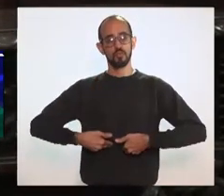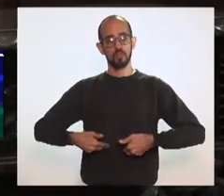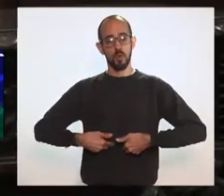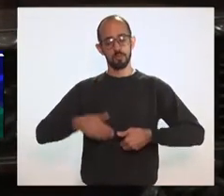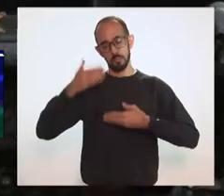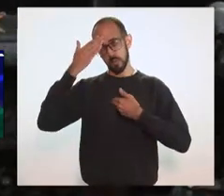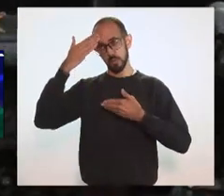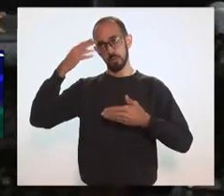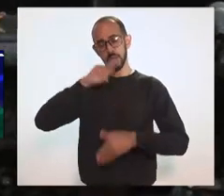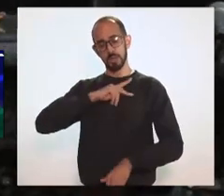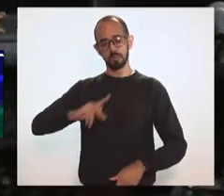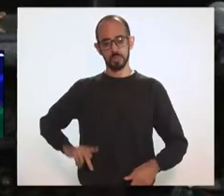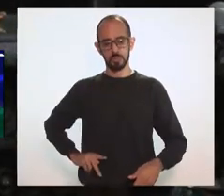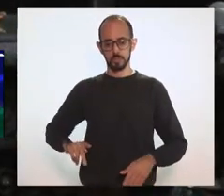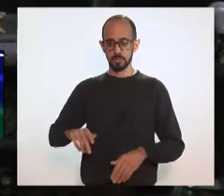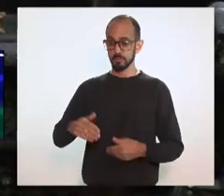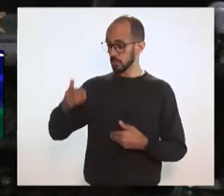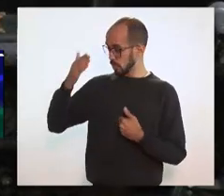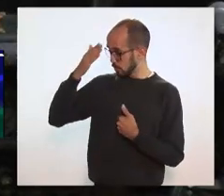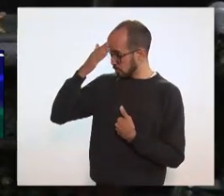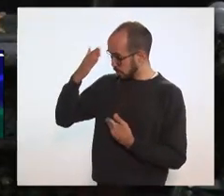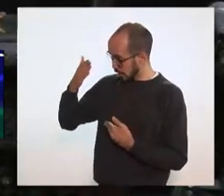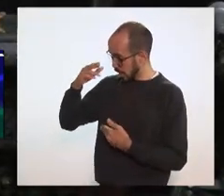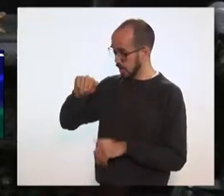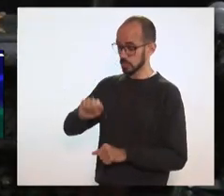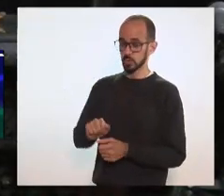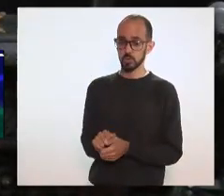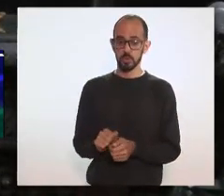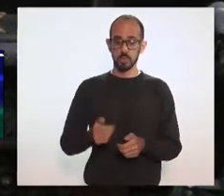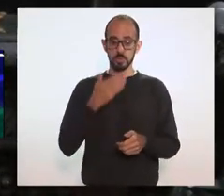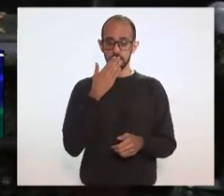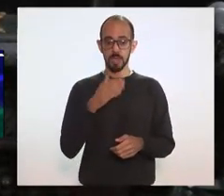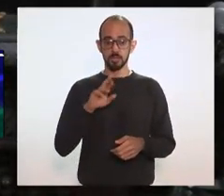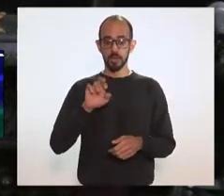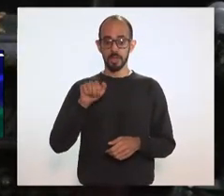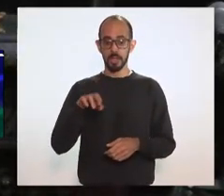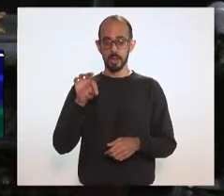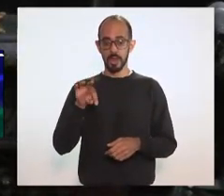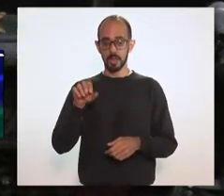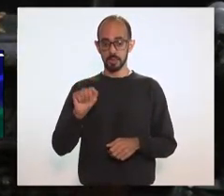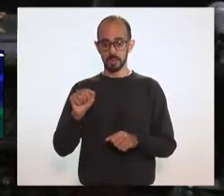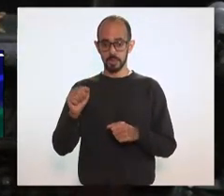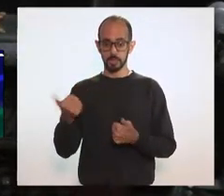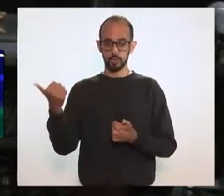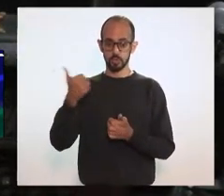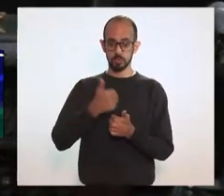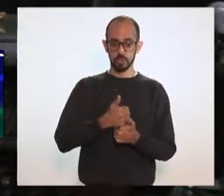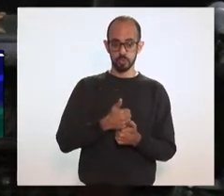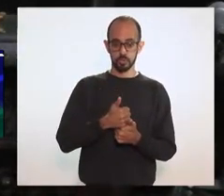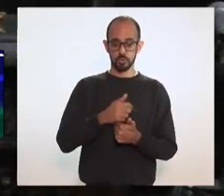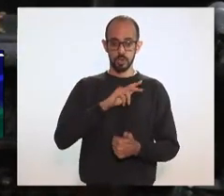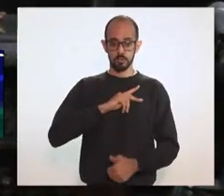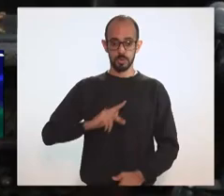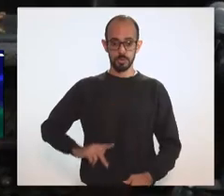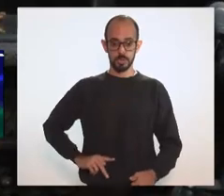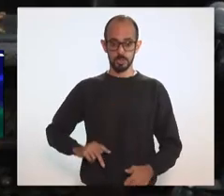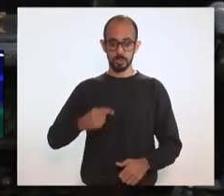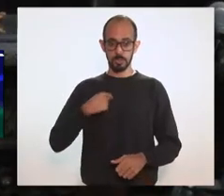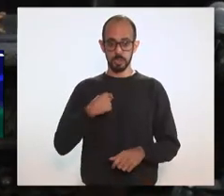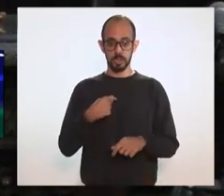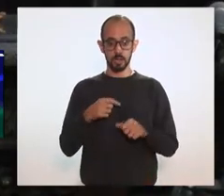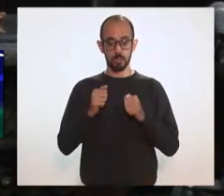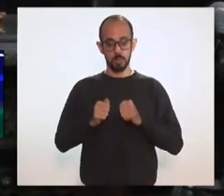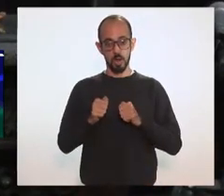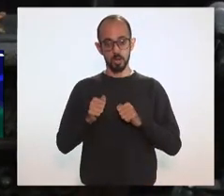presidente. Obrigado. Solicito a deputada Renata Souza que reassuma a presidência dos trabalhos, para que eu possa